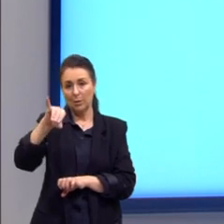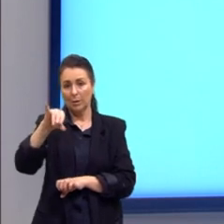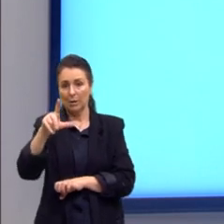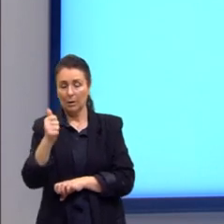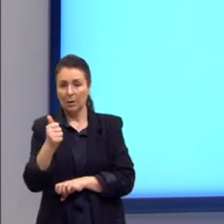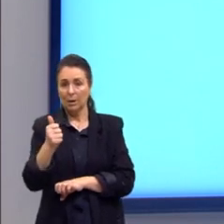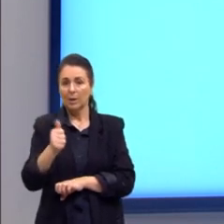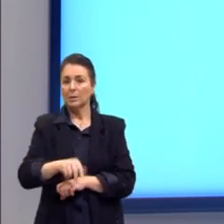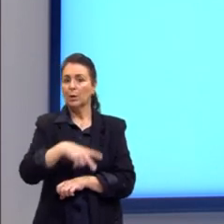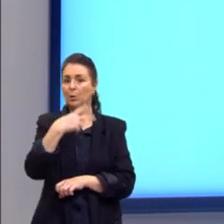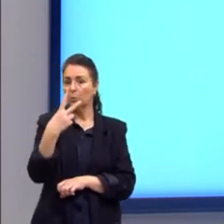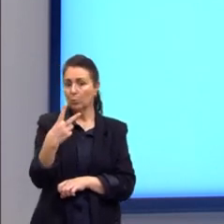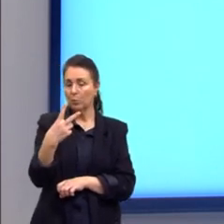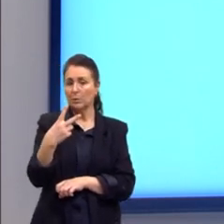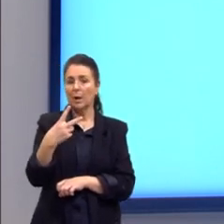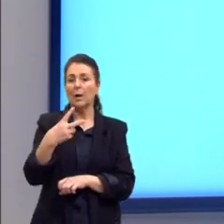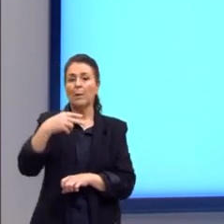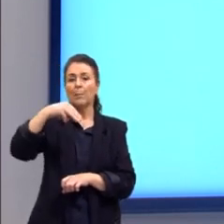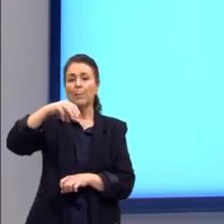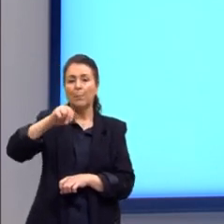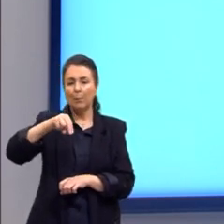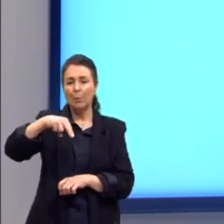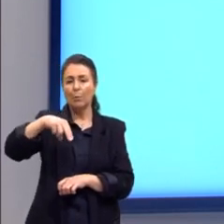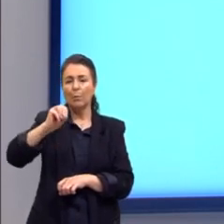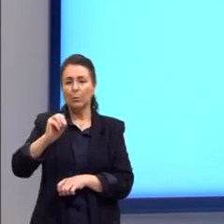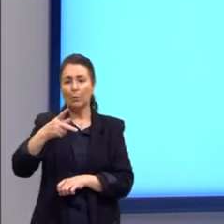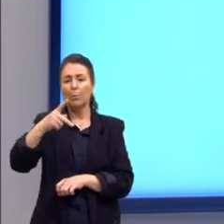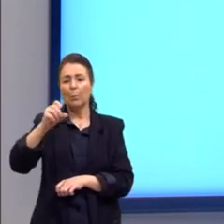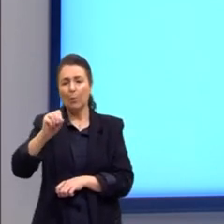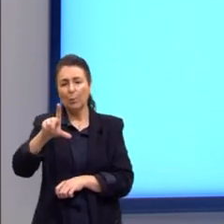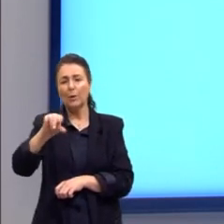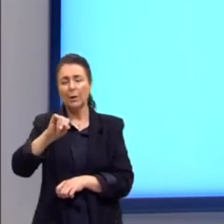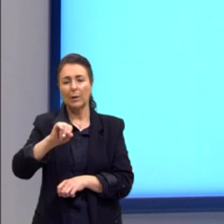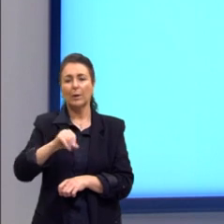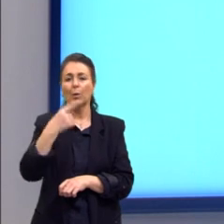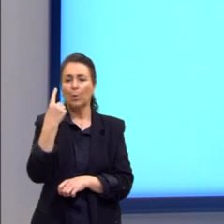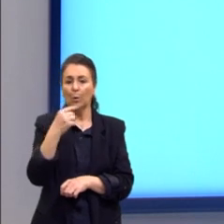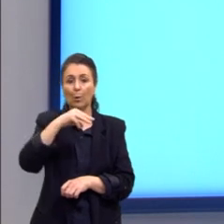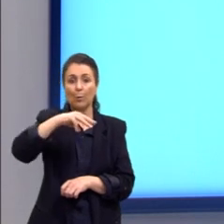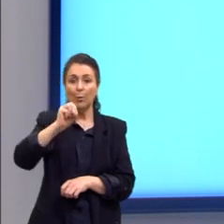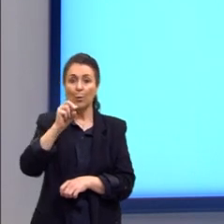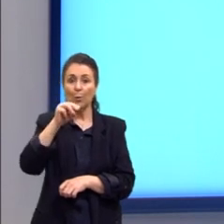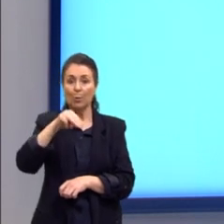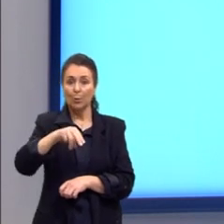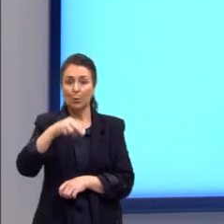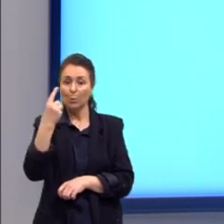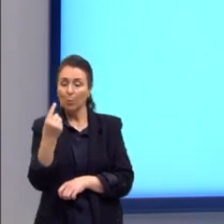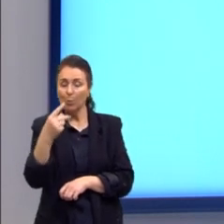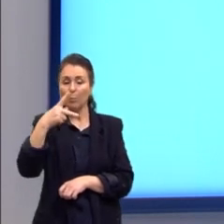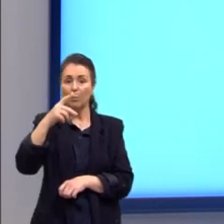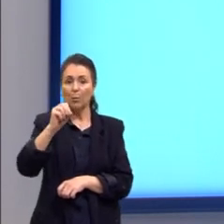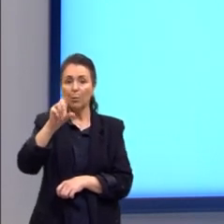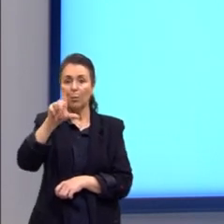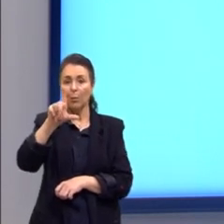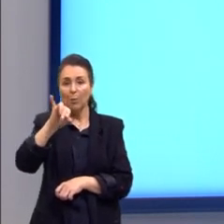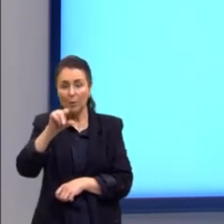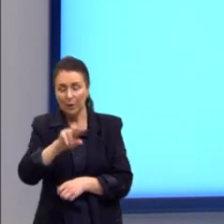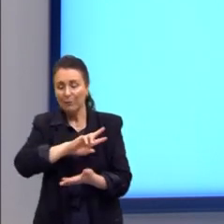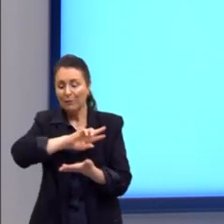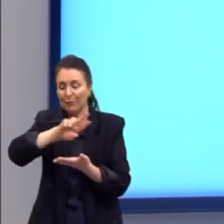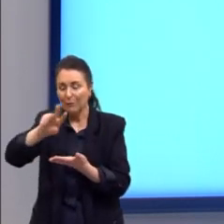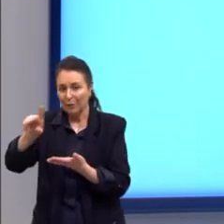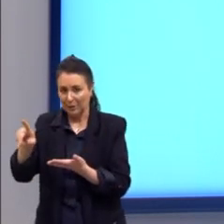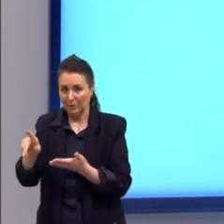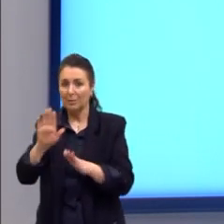se eu tenho duas ou mais policetona assim como as outras e os outros grupos funcionais os outros outras funções